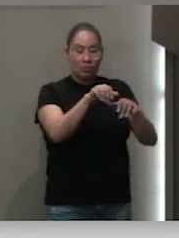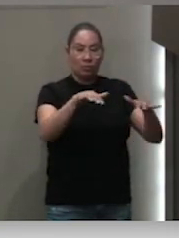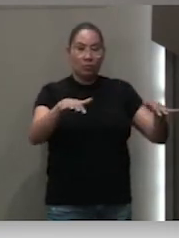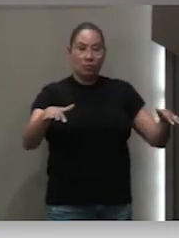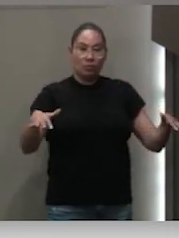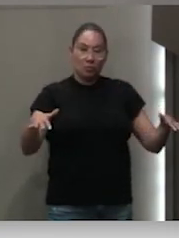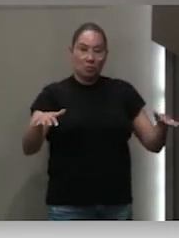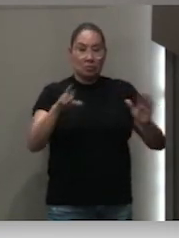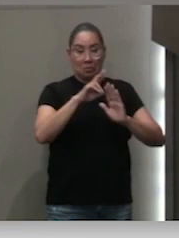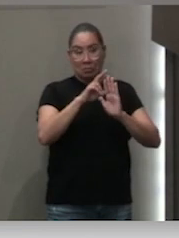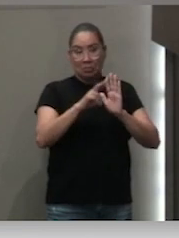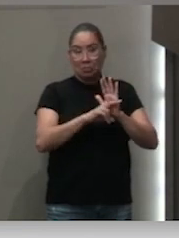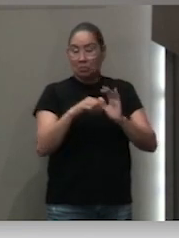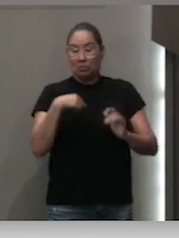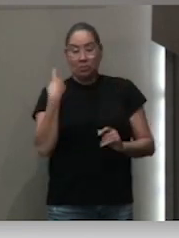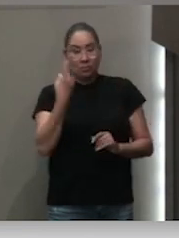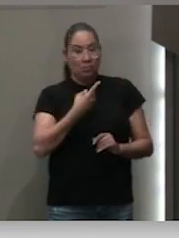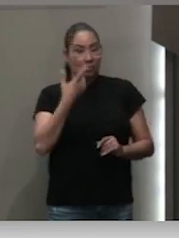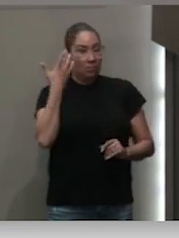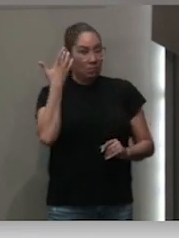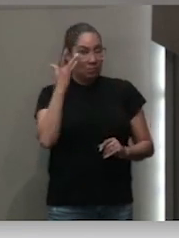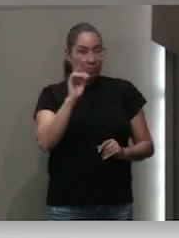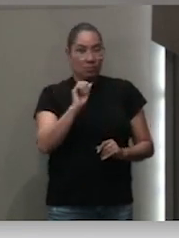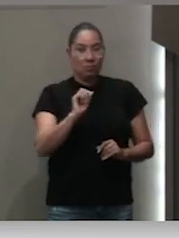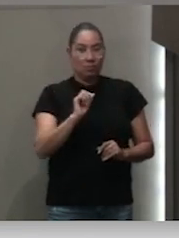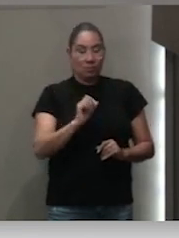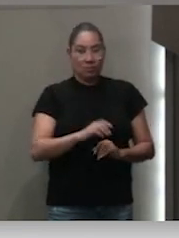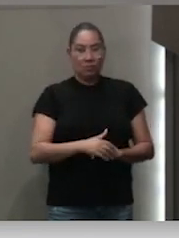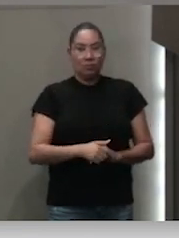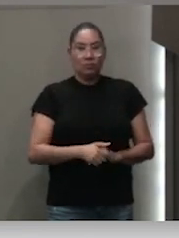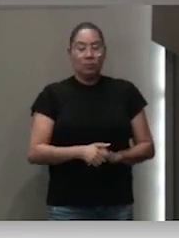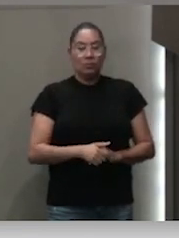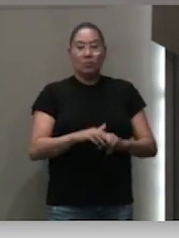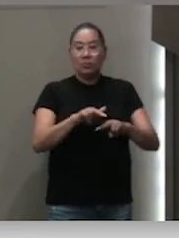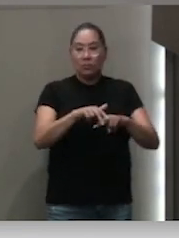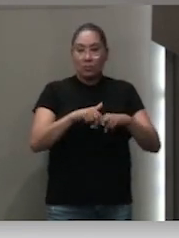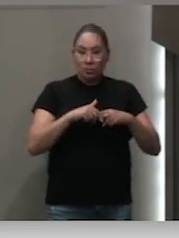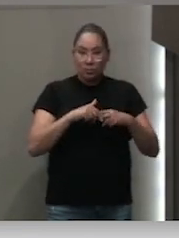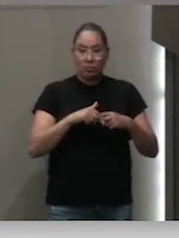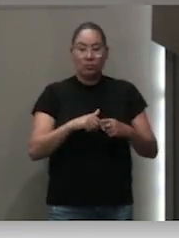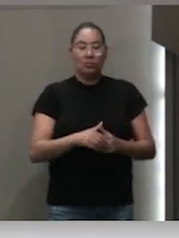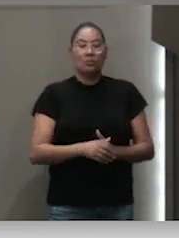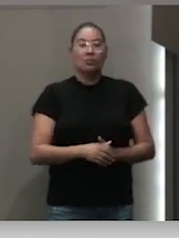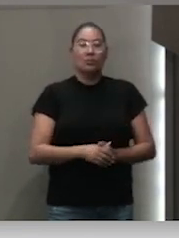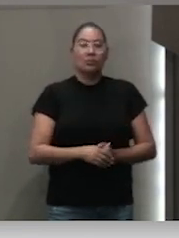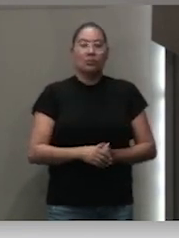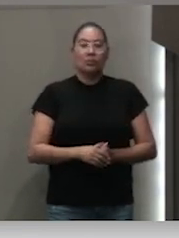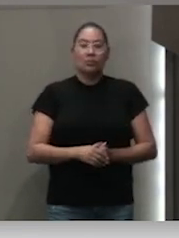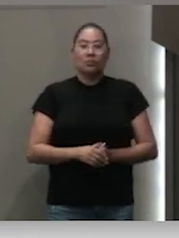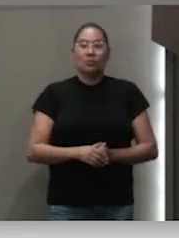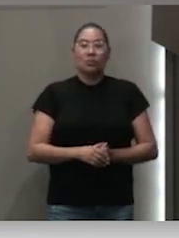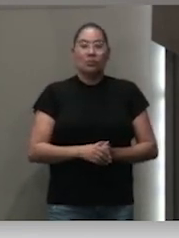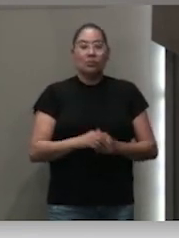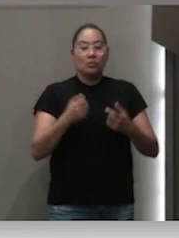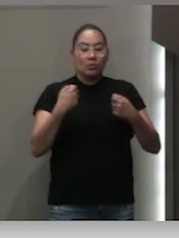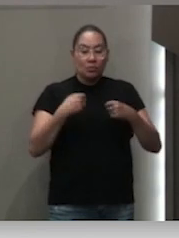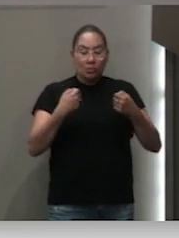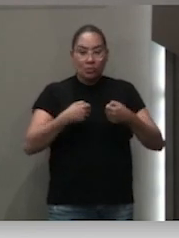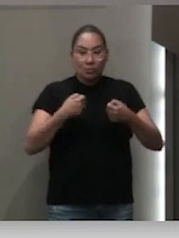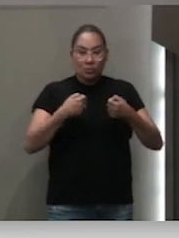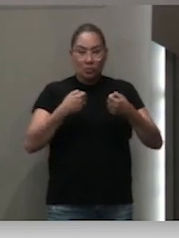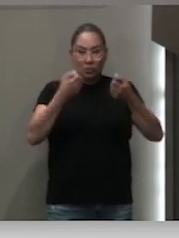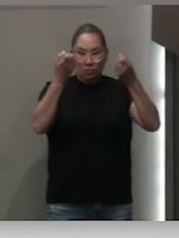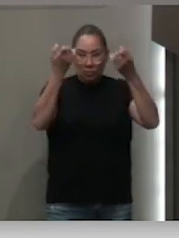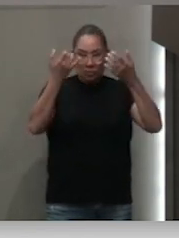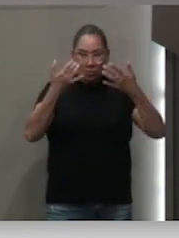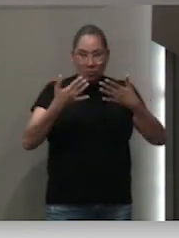por critérios que não são conhecidos em razão disso e essa necessidade chequim de Transparência que nós temos